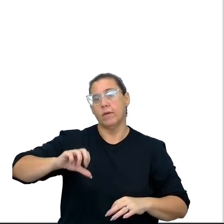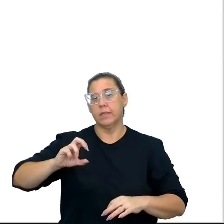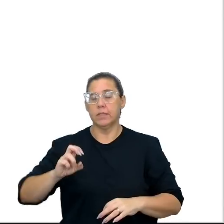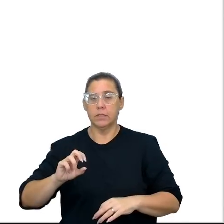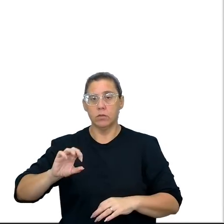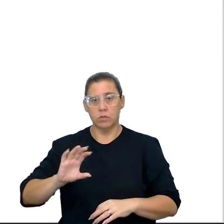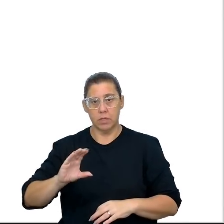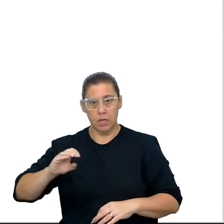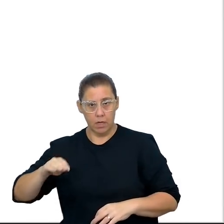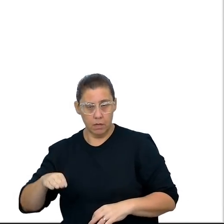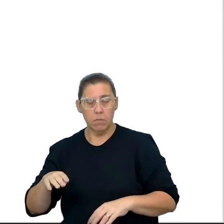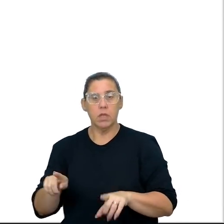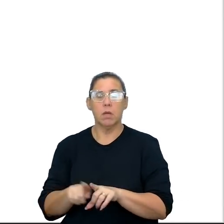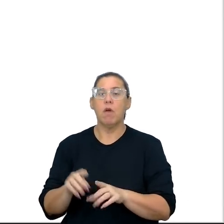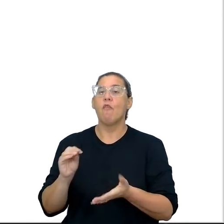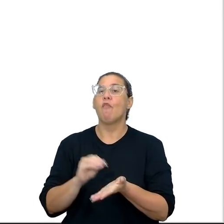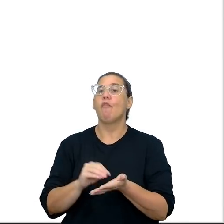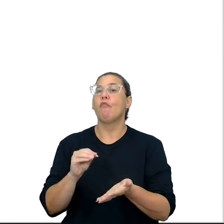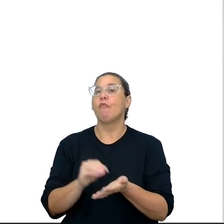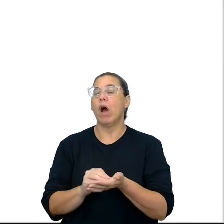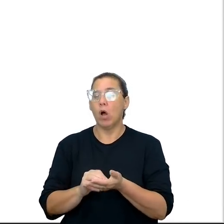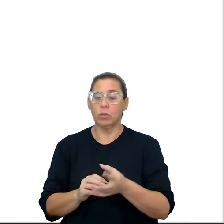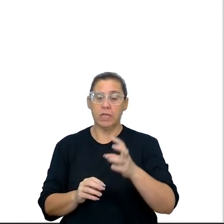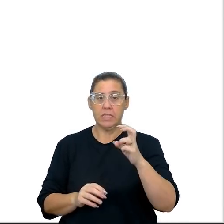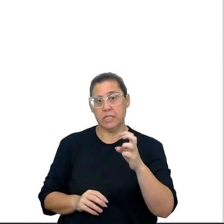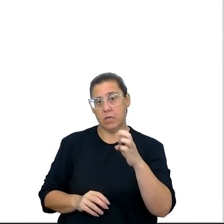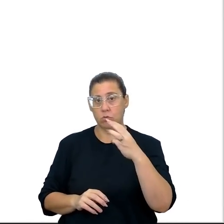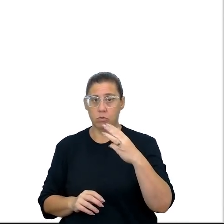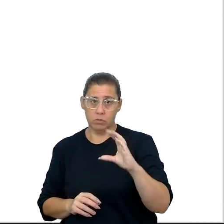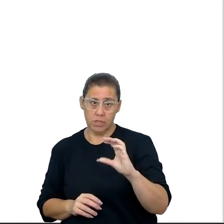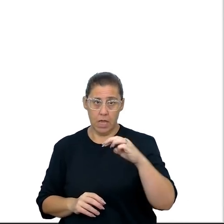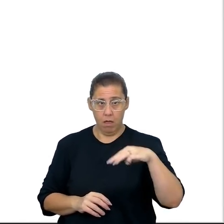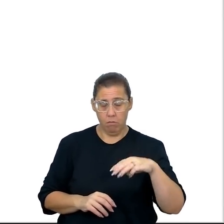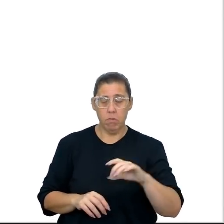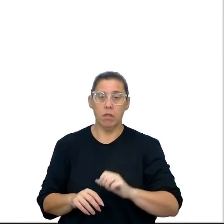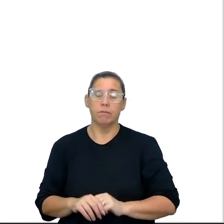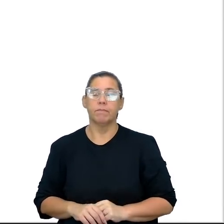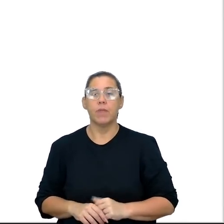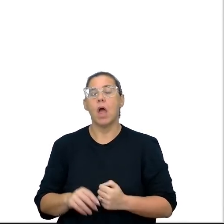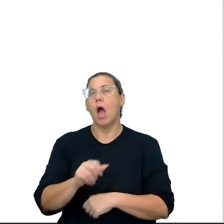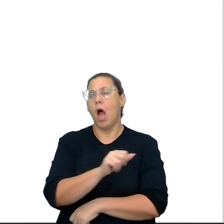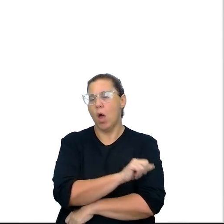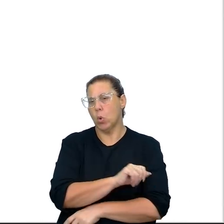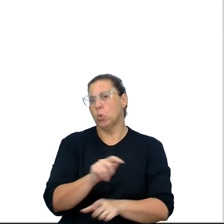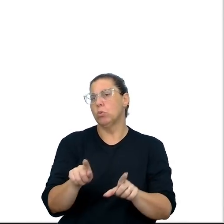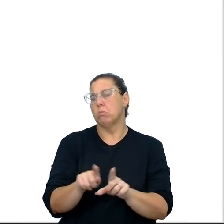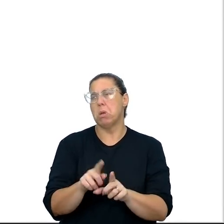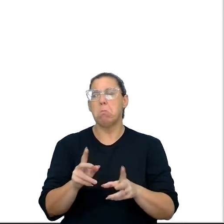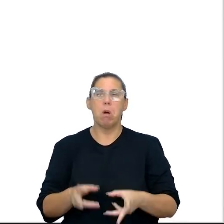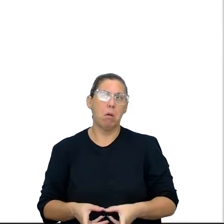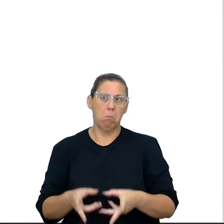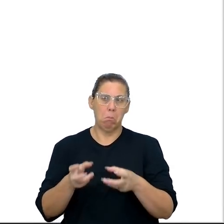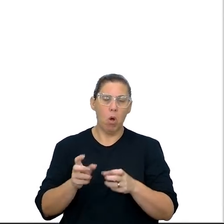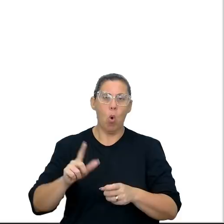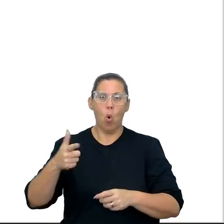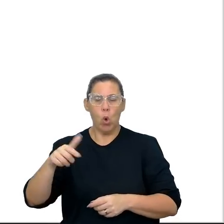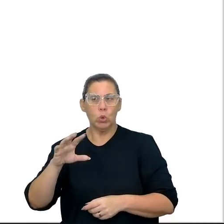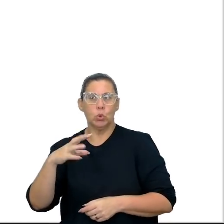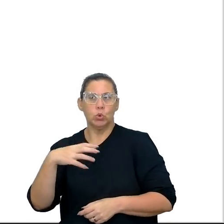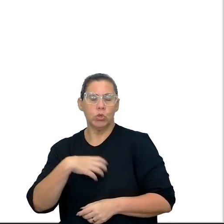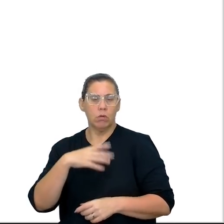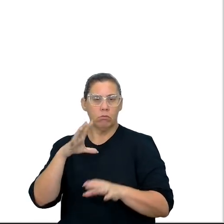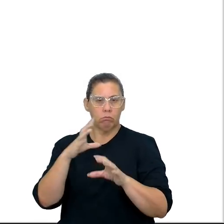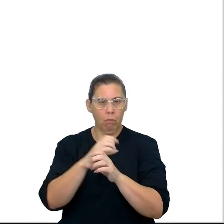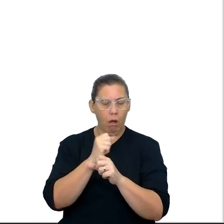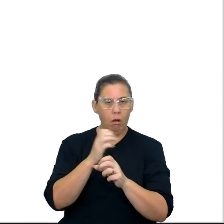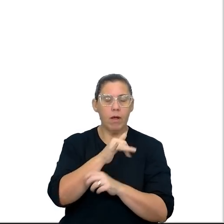centímetros para 9 metros também faltam 5 centímetros. Os estudantes, eles também podem trazer outras formas de cálculo, né?